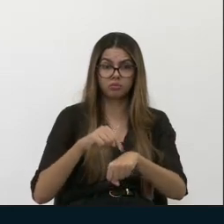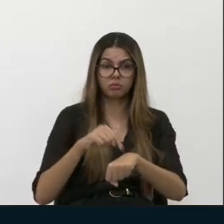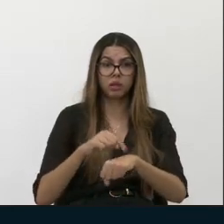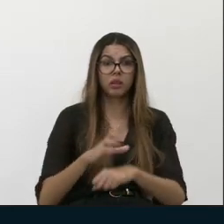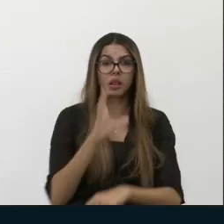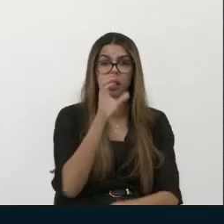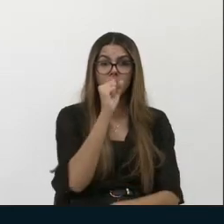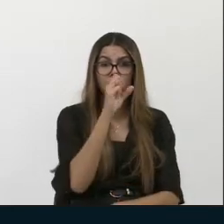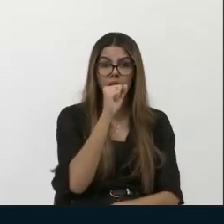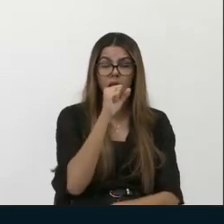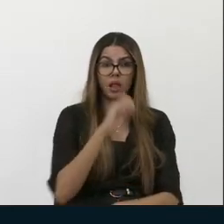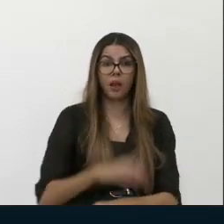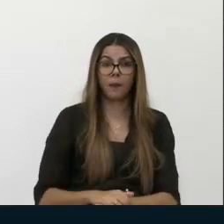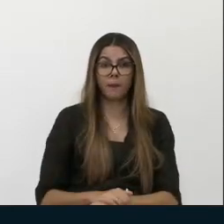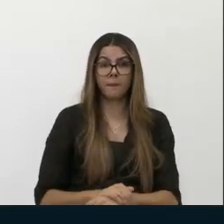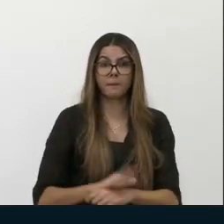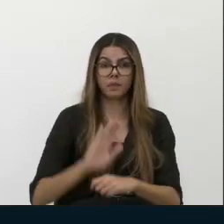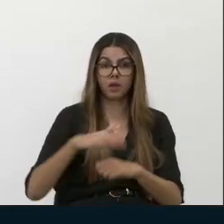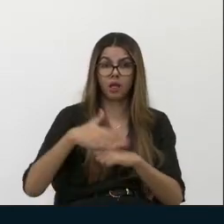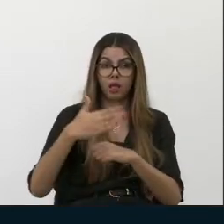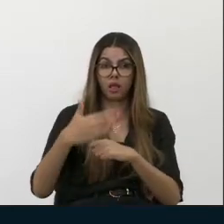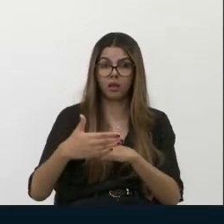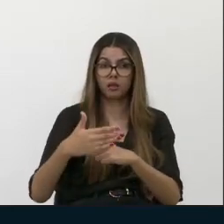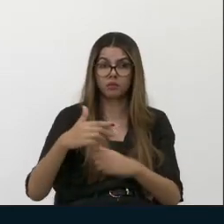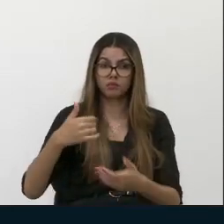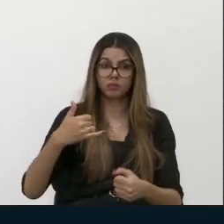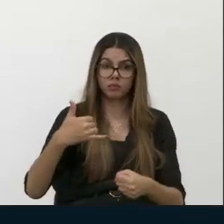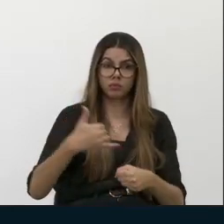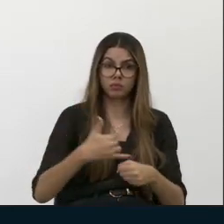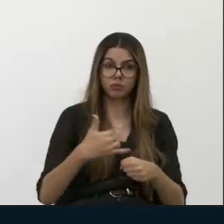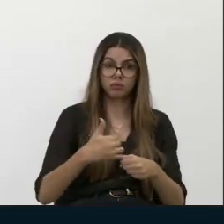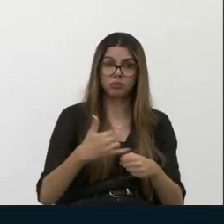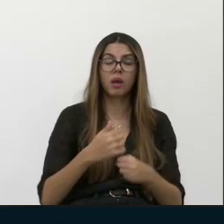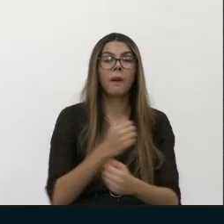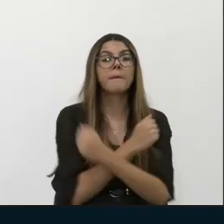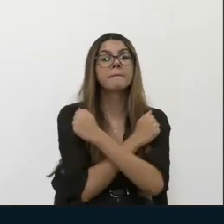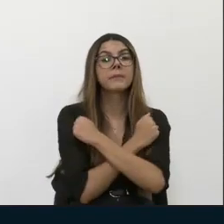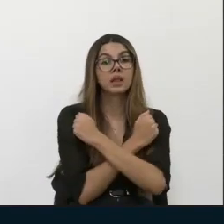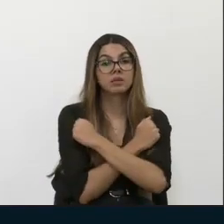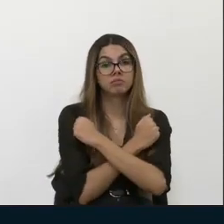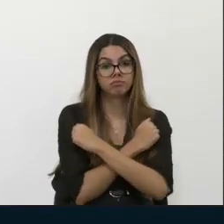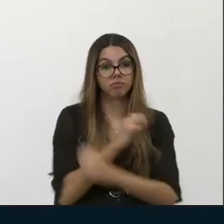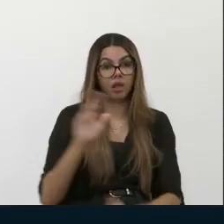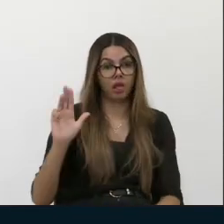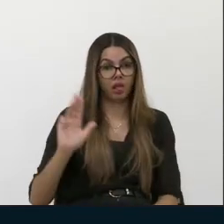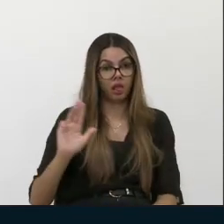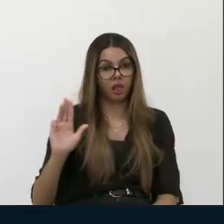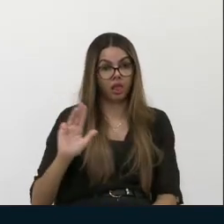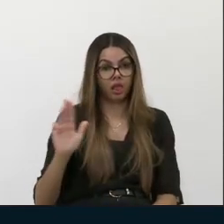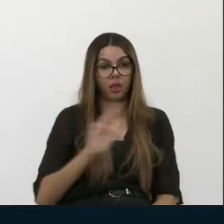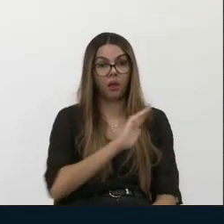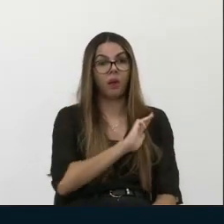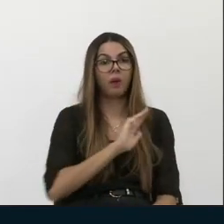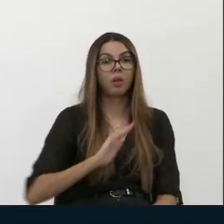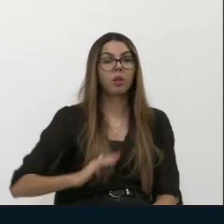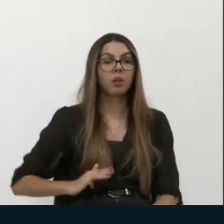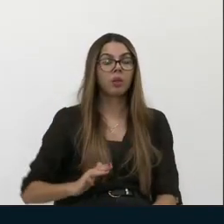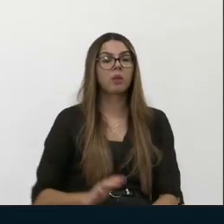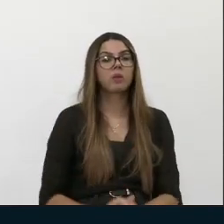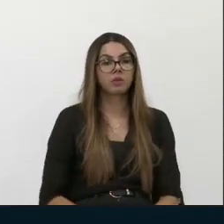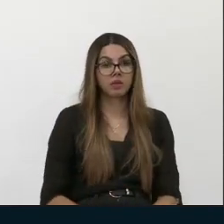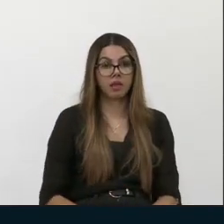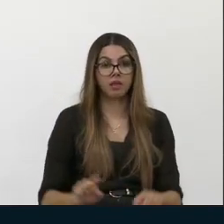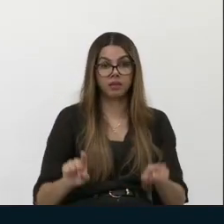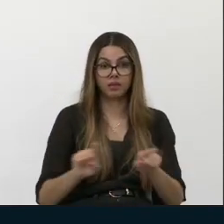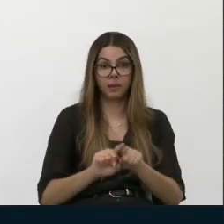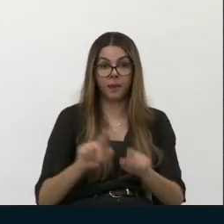ali na alça, do lado do posto Sakamoto 2. Vamos lá dar um grande abraço no presidente Lula e junto com o nosso pré-candidato Alencar do